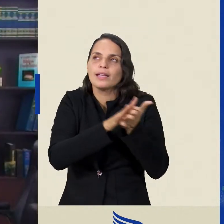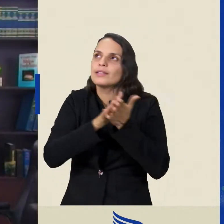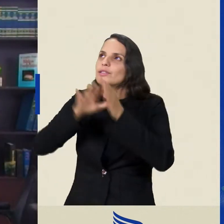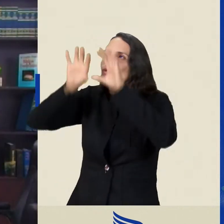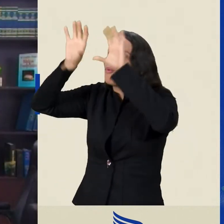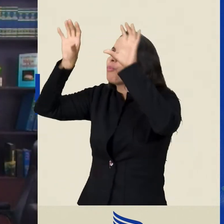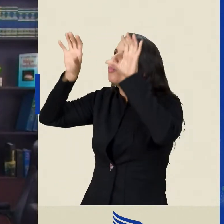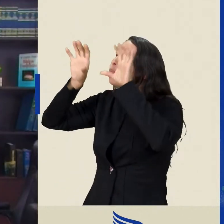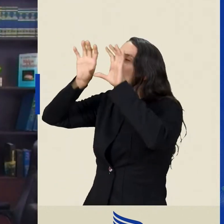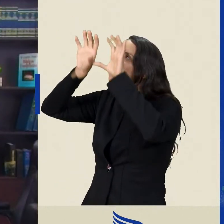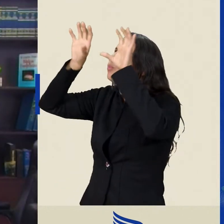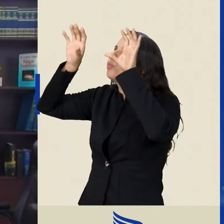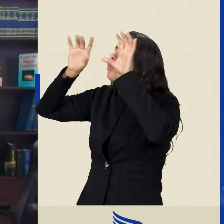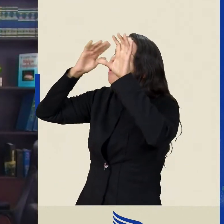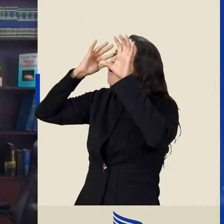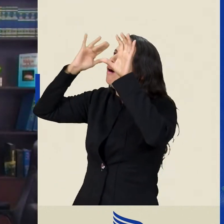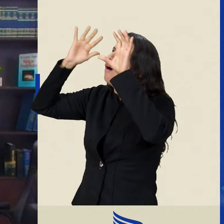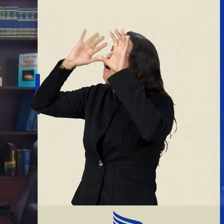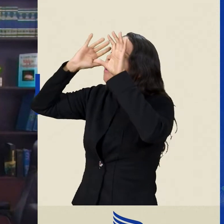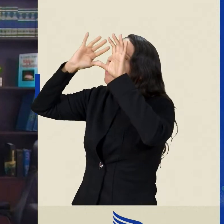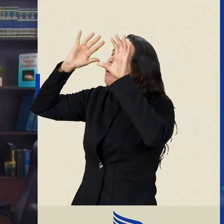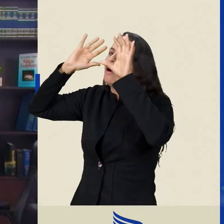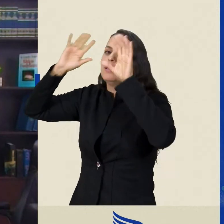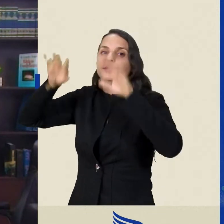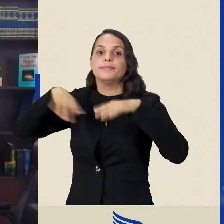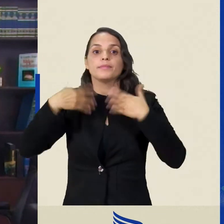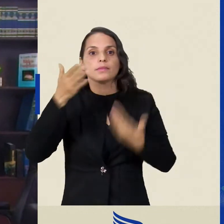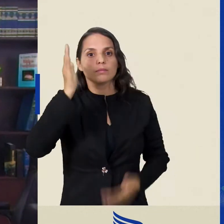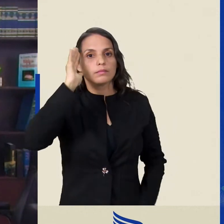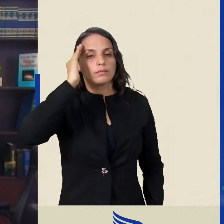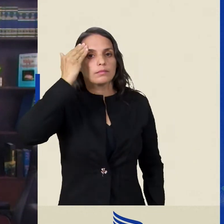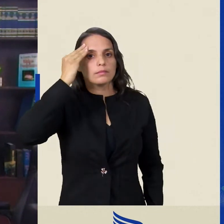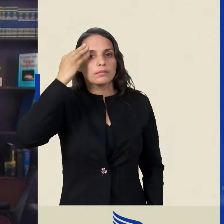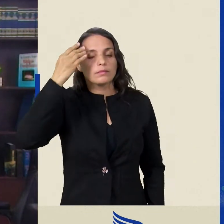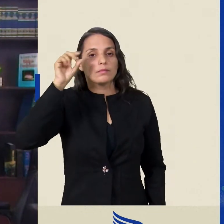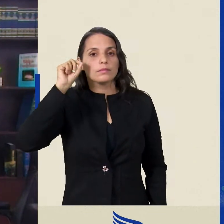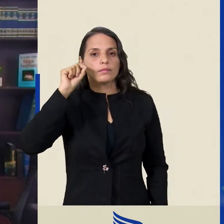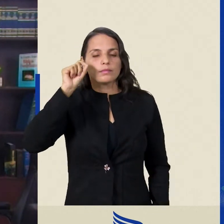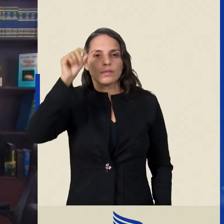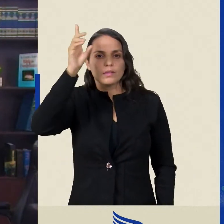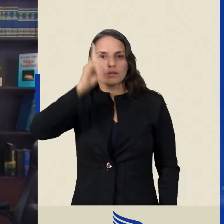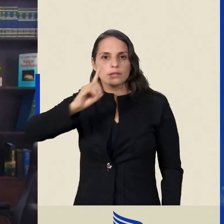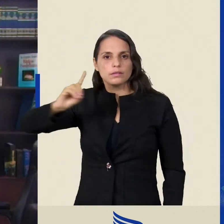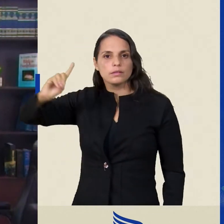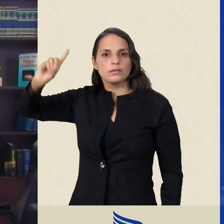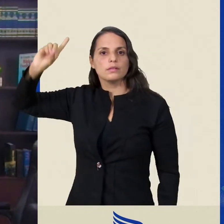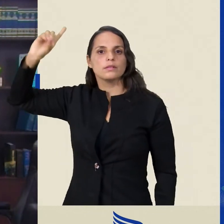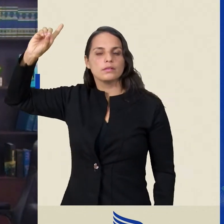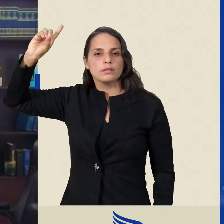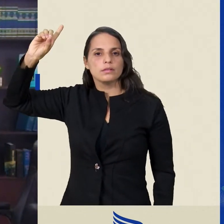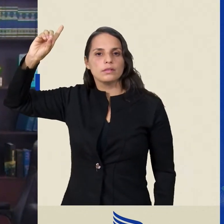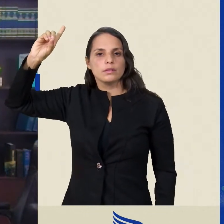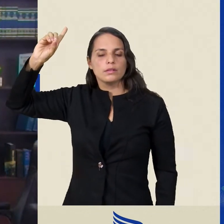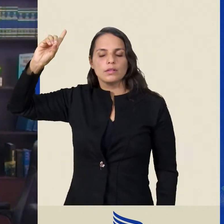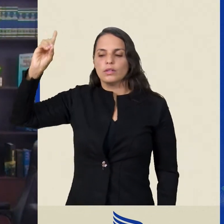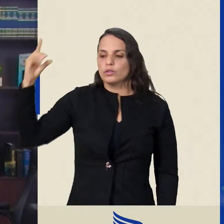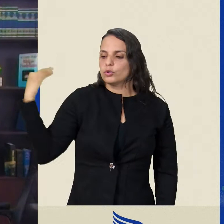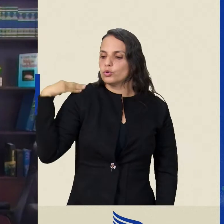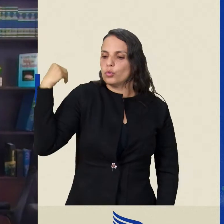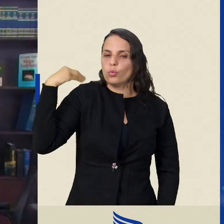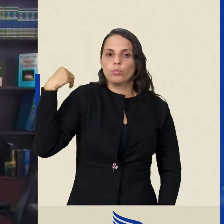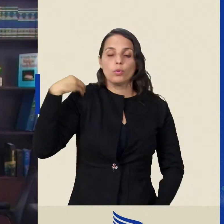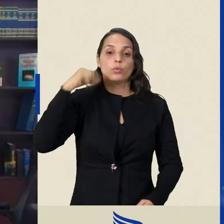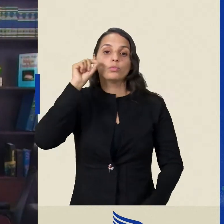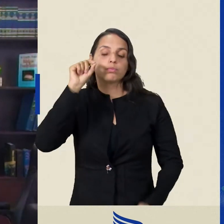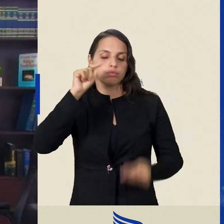que acabamos de considerar, podemos compreender que Deus chamara 2 jovens,